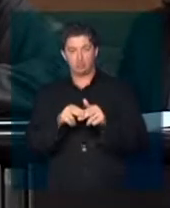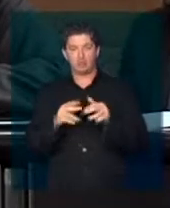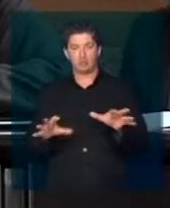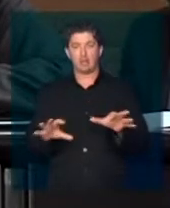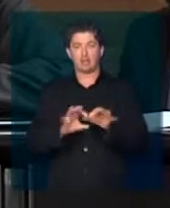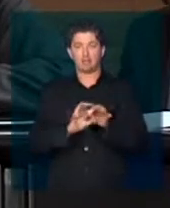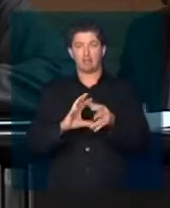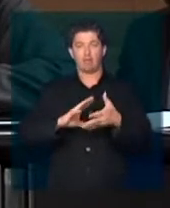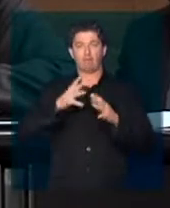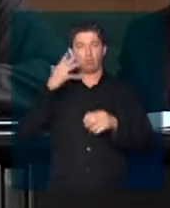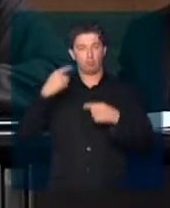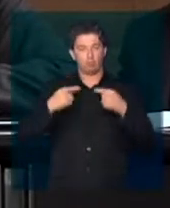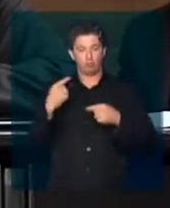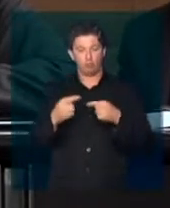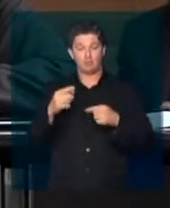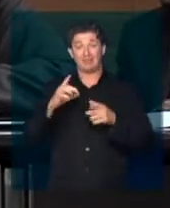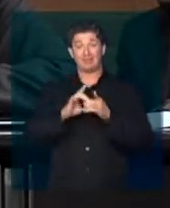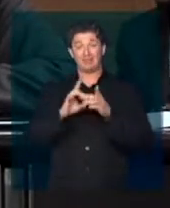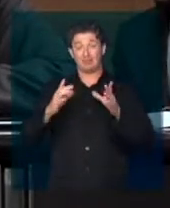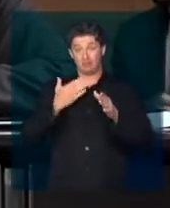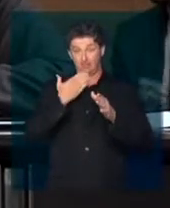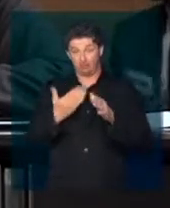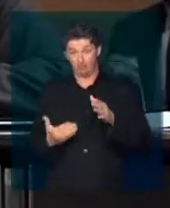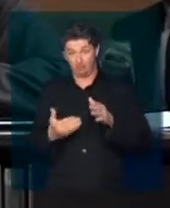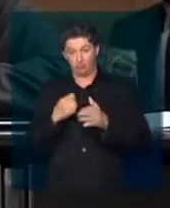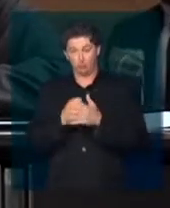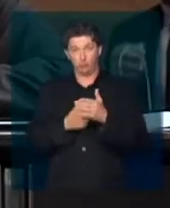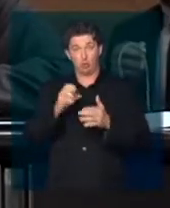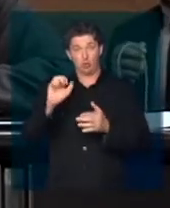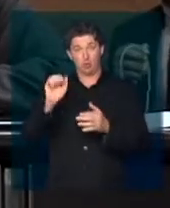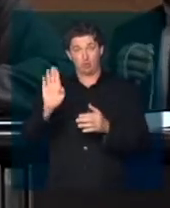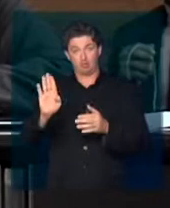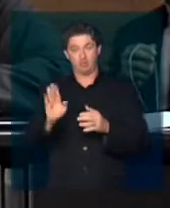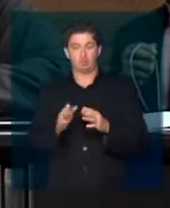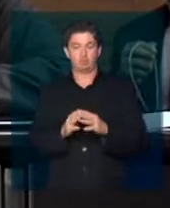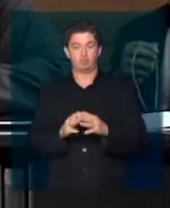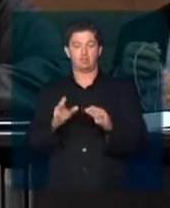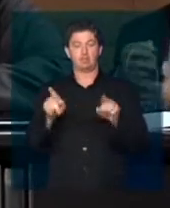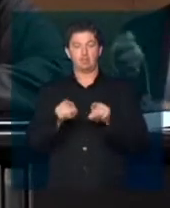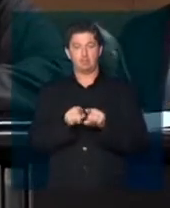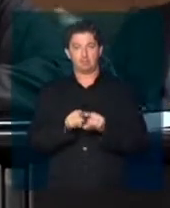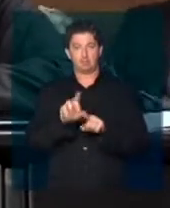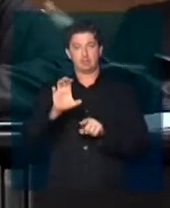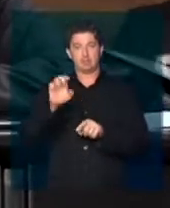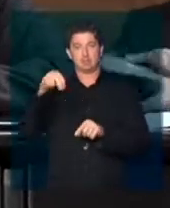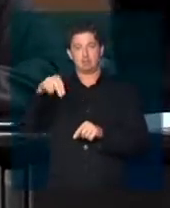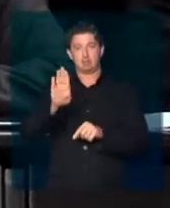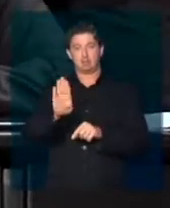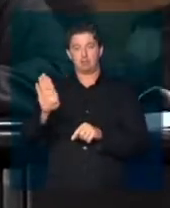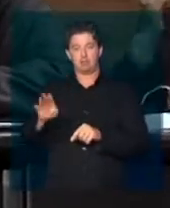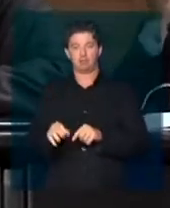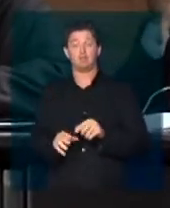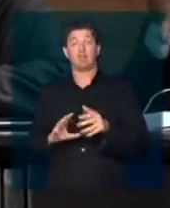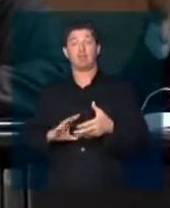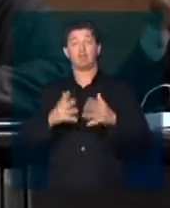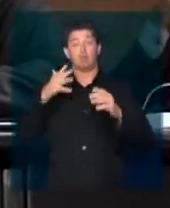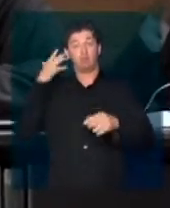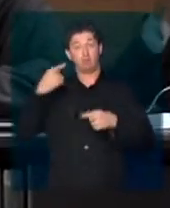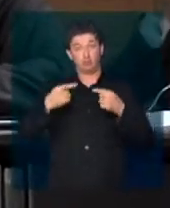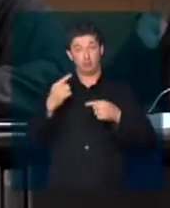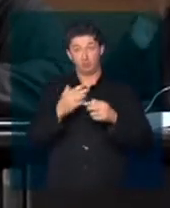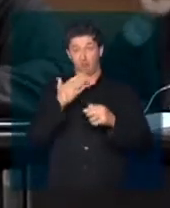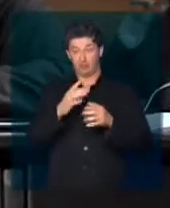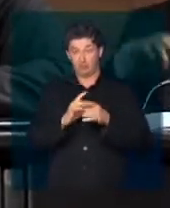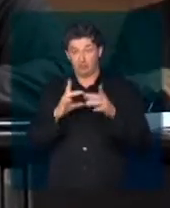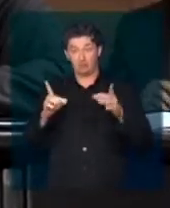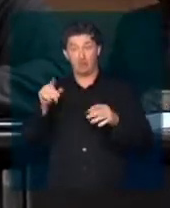coalizão pela reforma política democrática, bandeira da OAB e da CNBB? A reforma política democrática